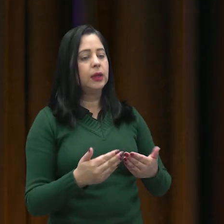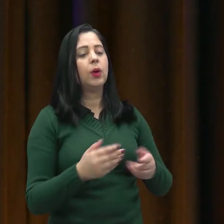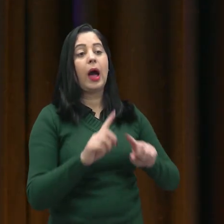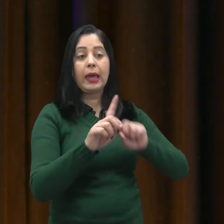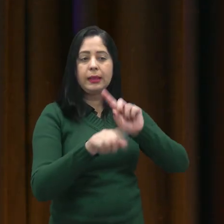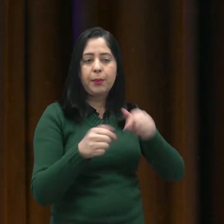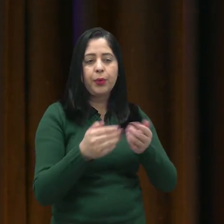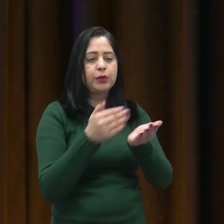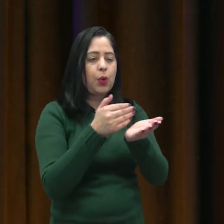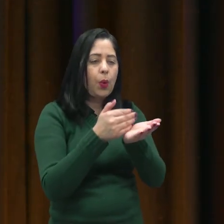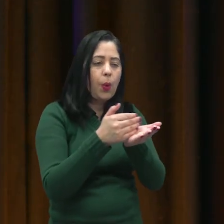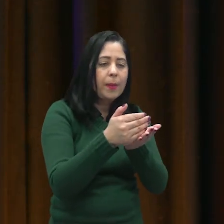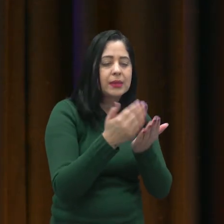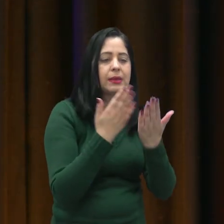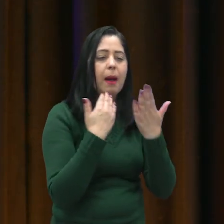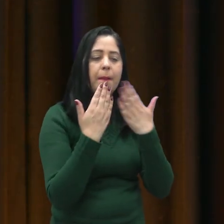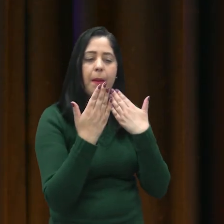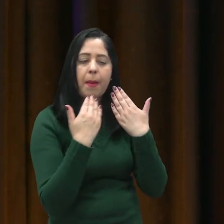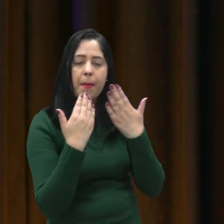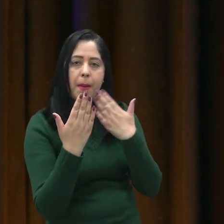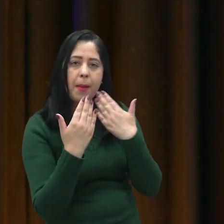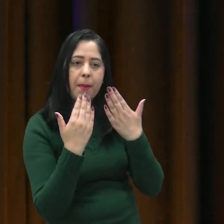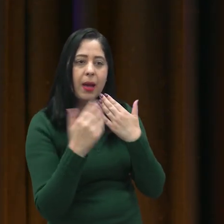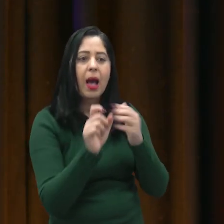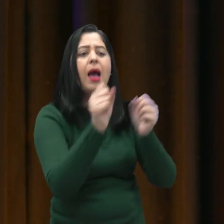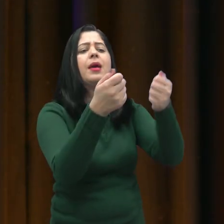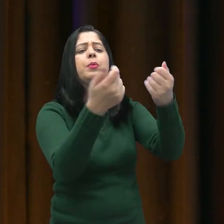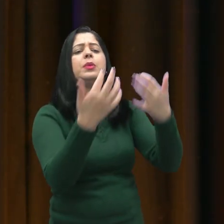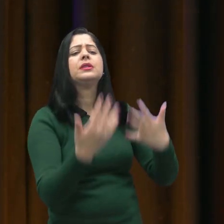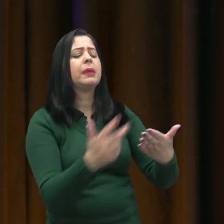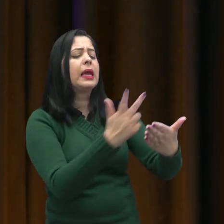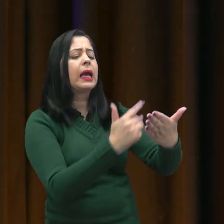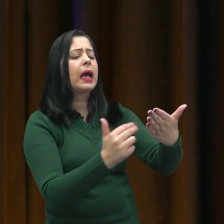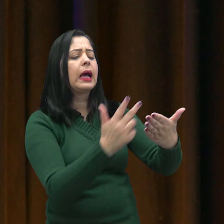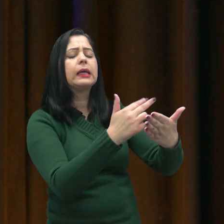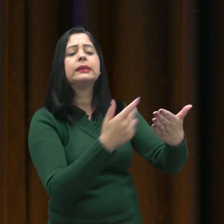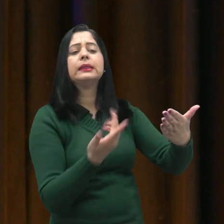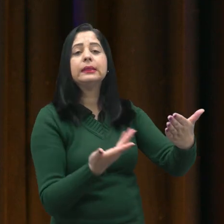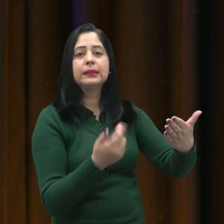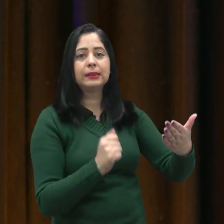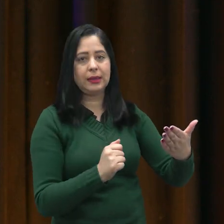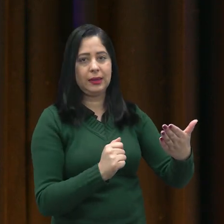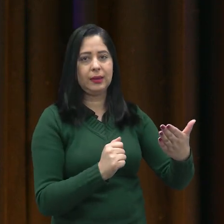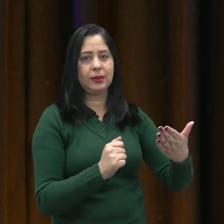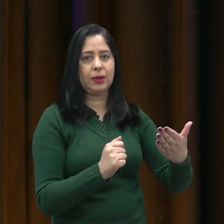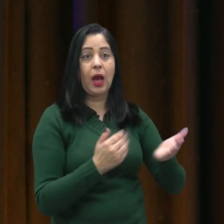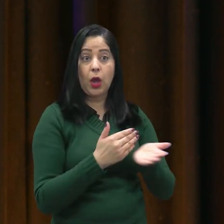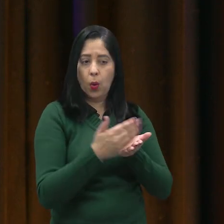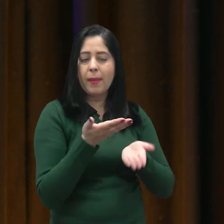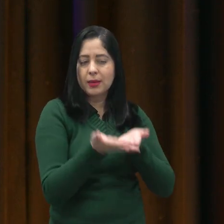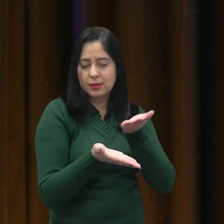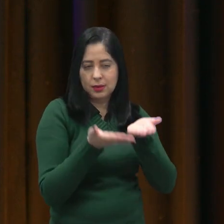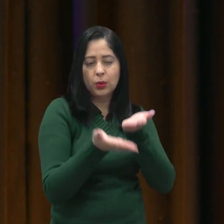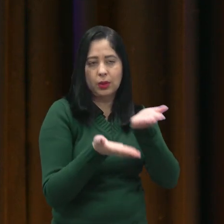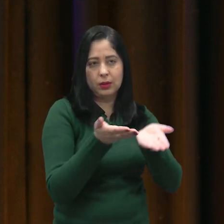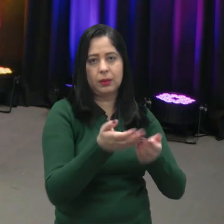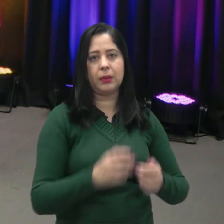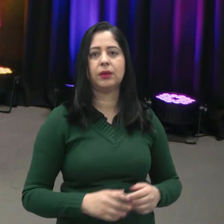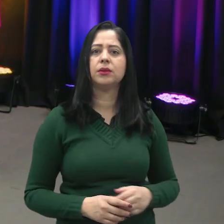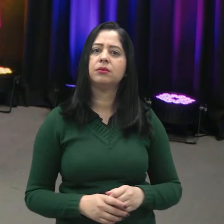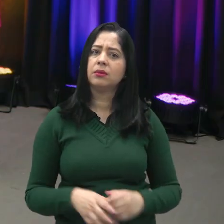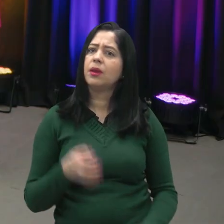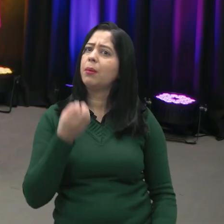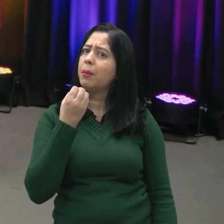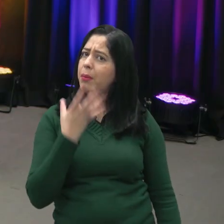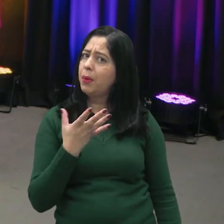né, onde ele vai falar sobre aquilo que ele está se expressando. E daí a gente começa o tratamento e as abordagens. Muito bom. Então